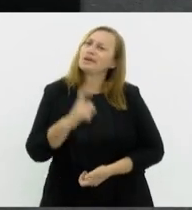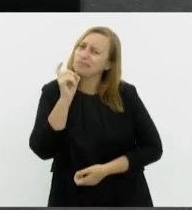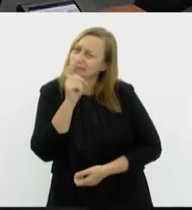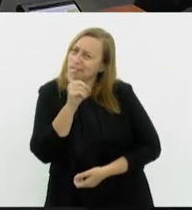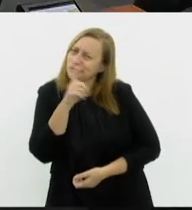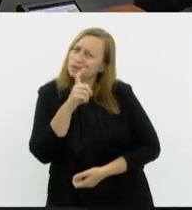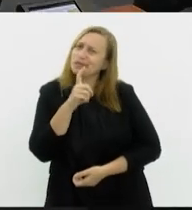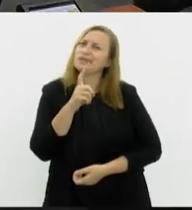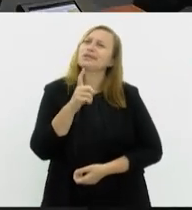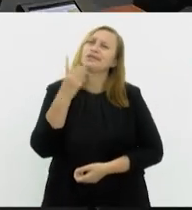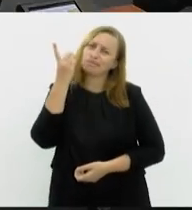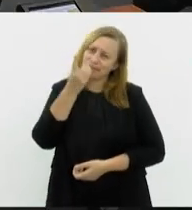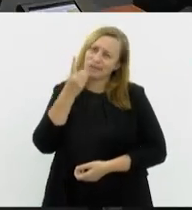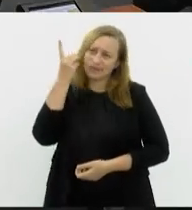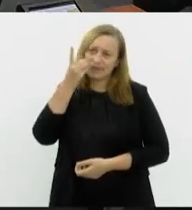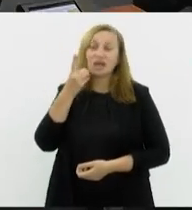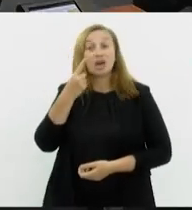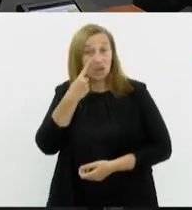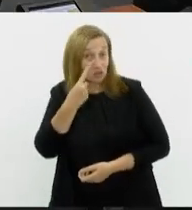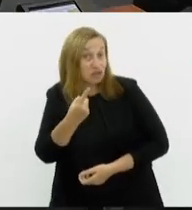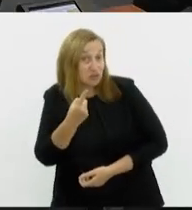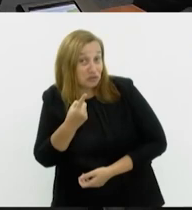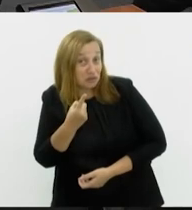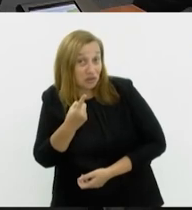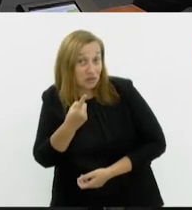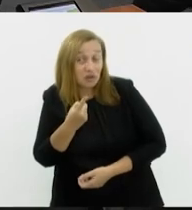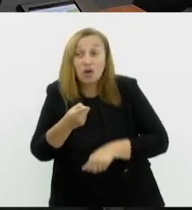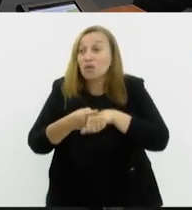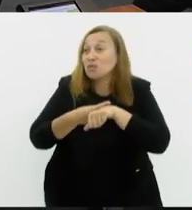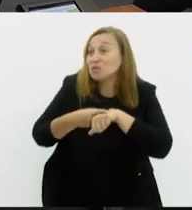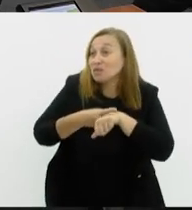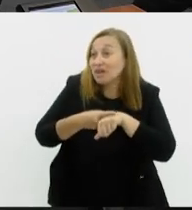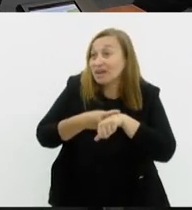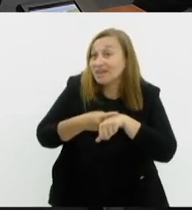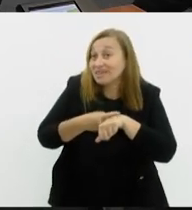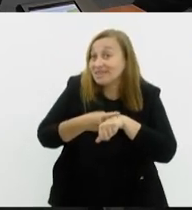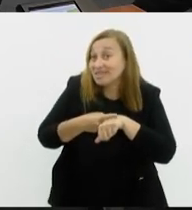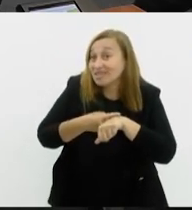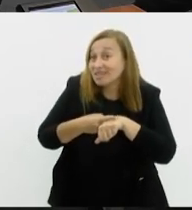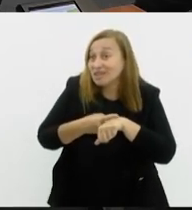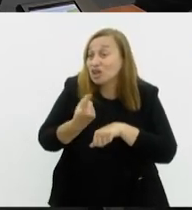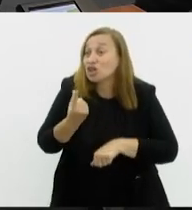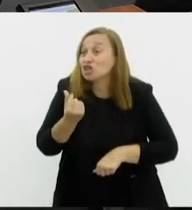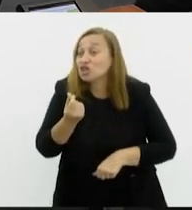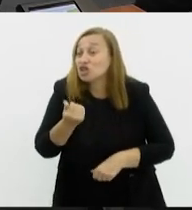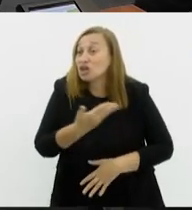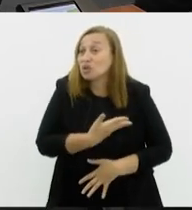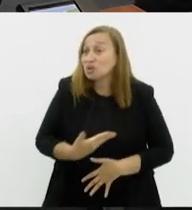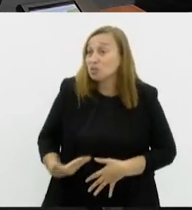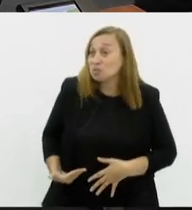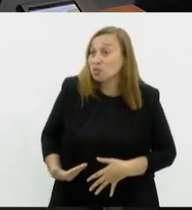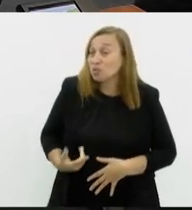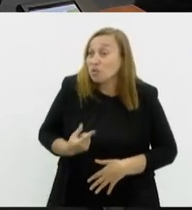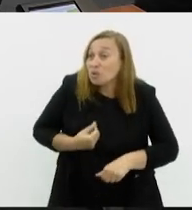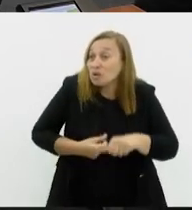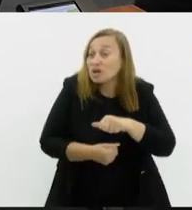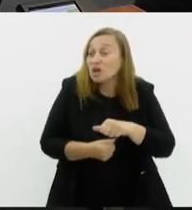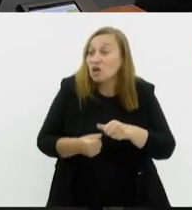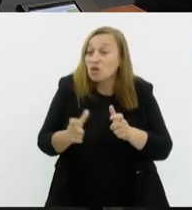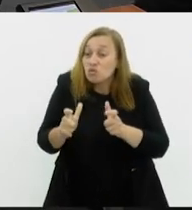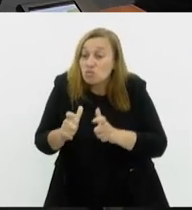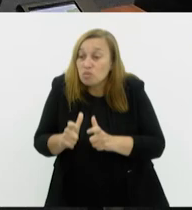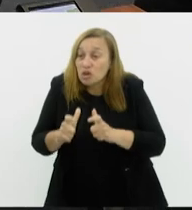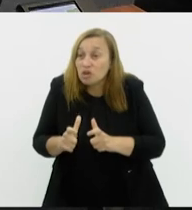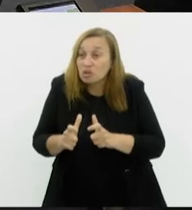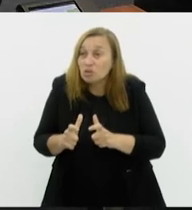Mentira, deputado. O que a gente viu ali foi pornografia, dinheiro público aplicado para um pequeno grupo de pessoas interessadas